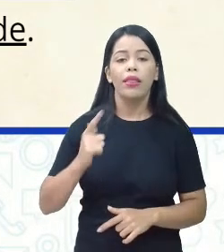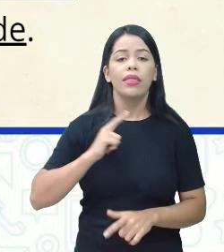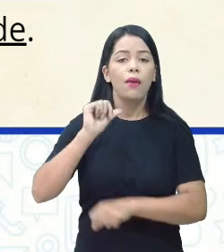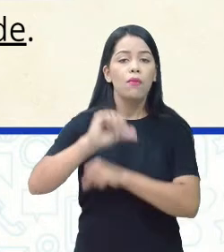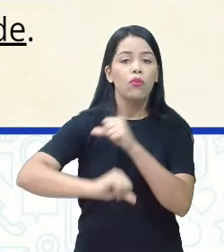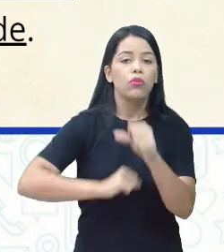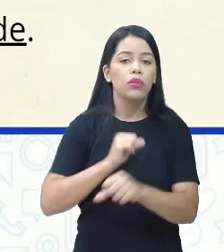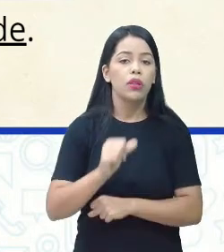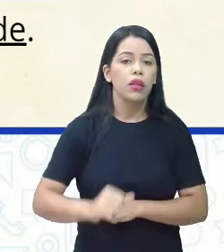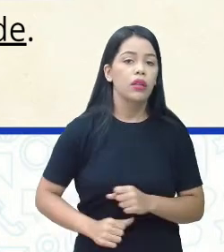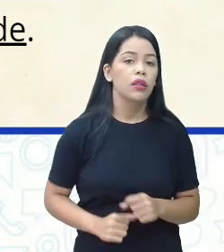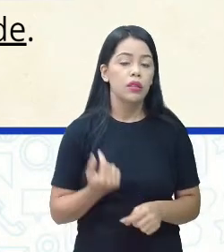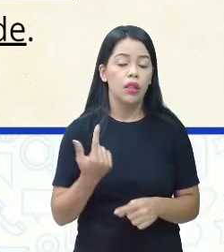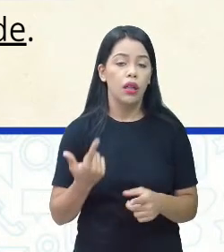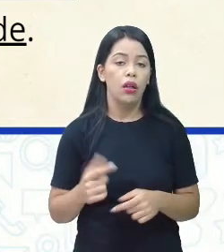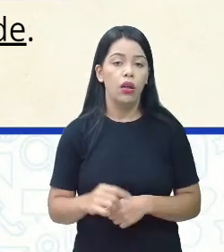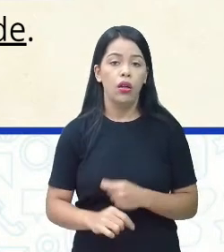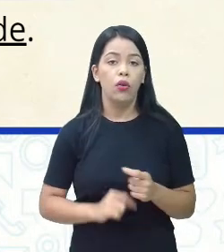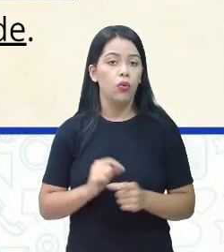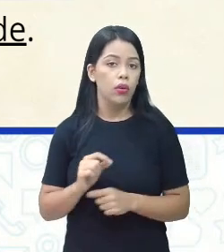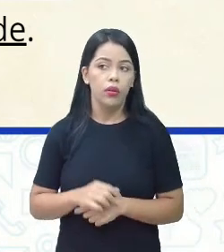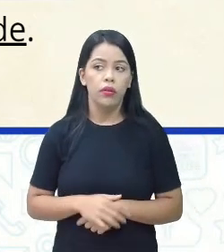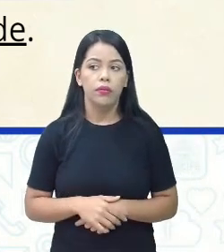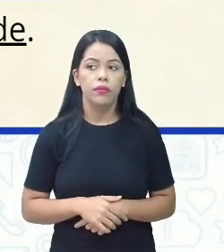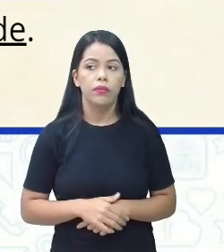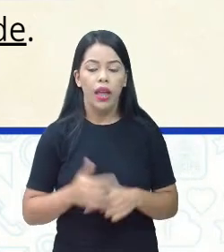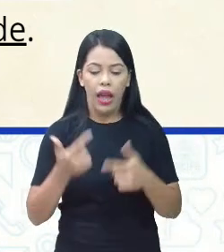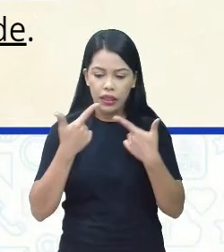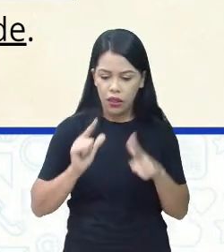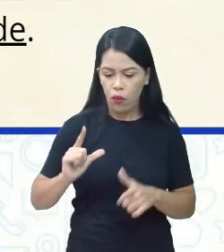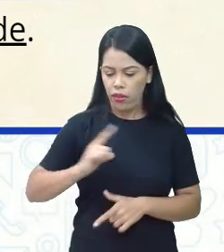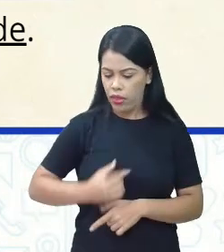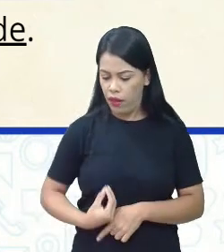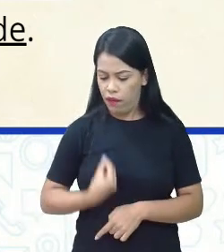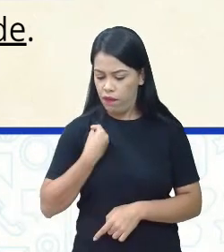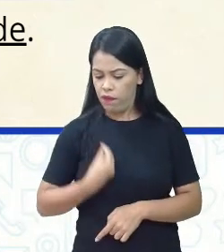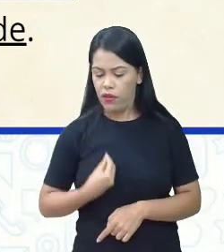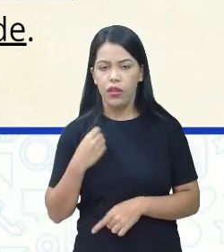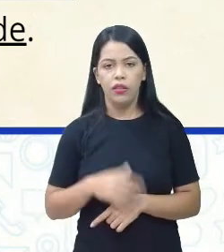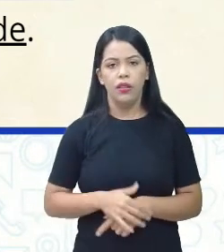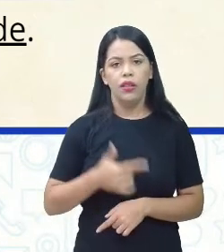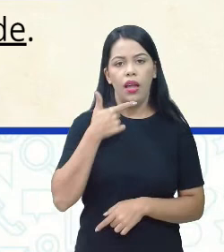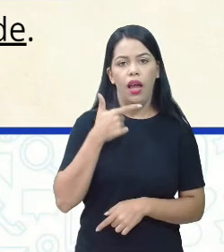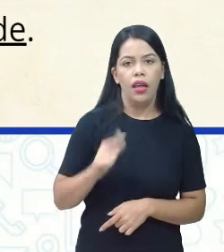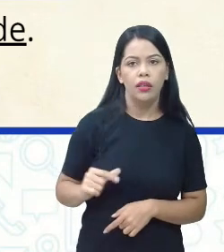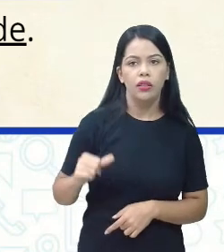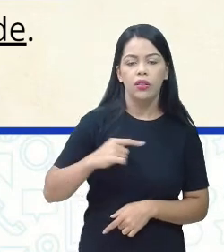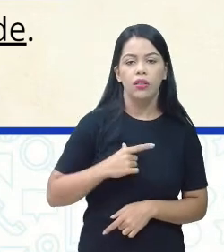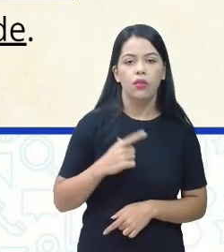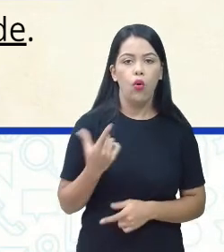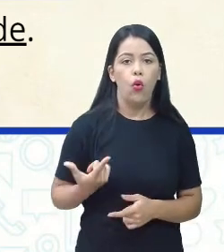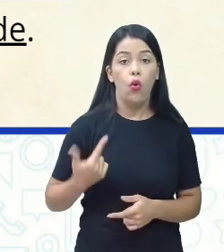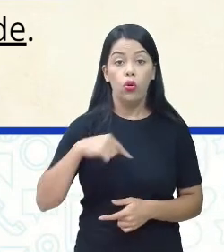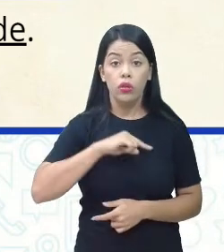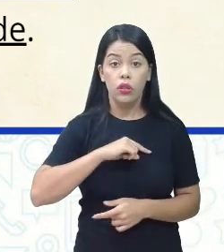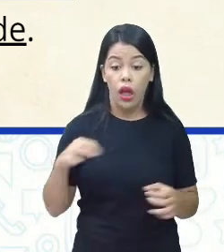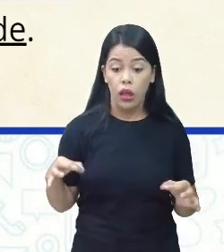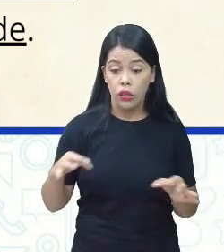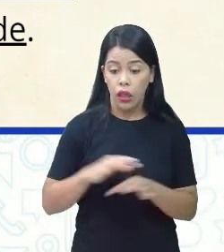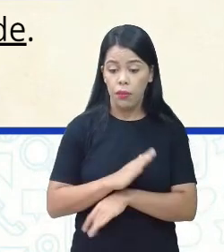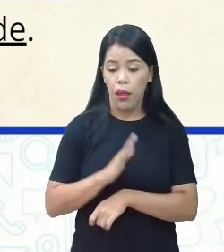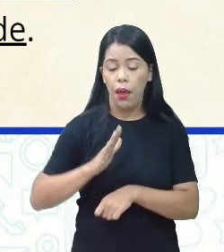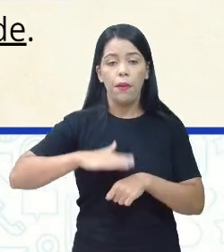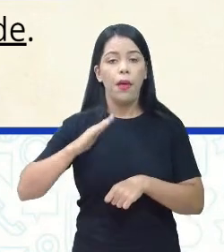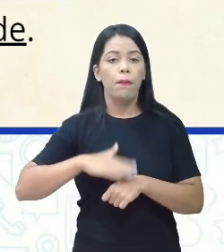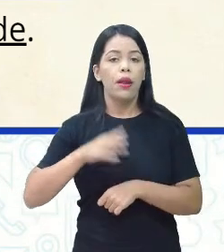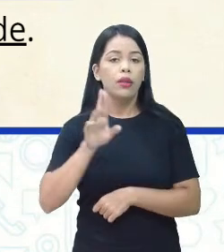mudanças, visto que as línguas são vivas, né? As línguas elas se concretizam no uso e esse uso modifica